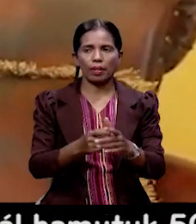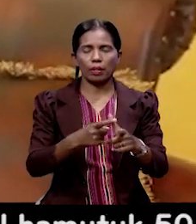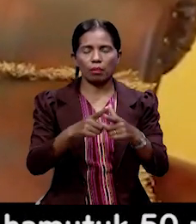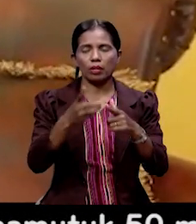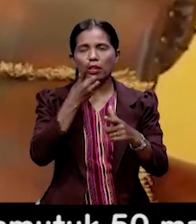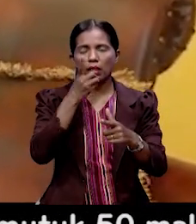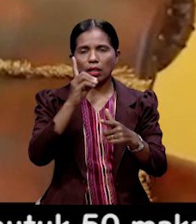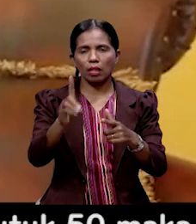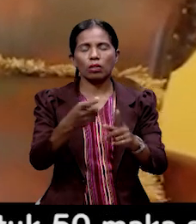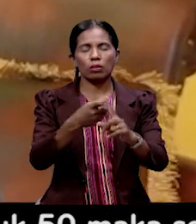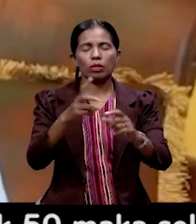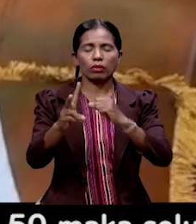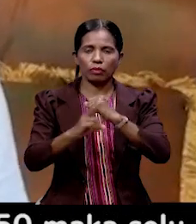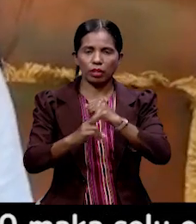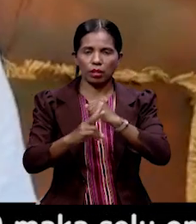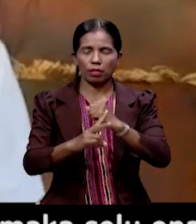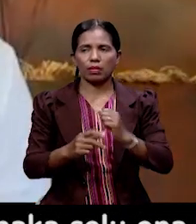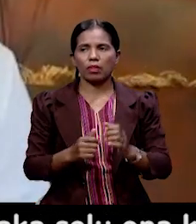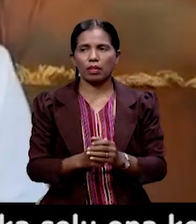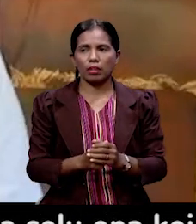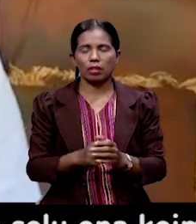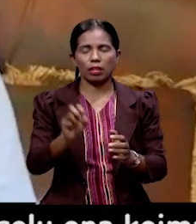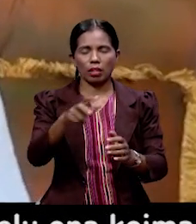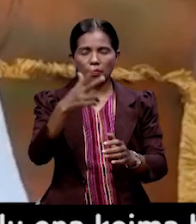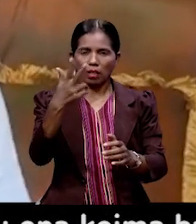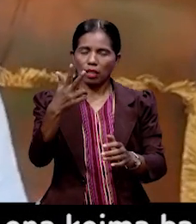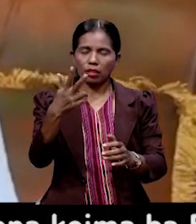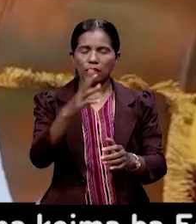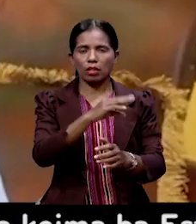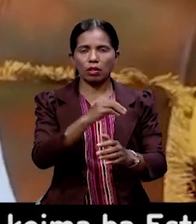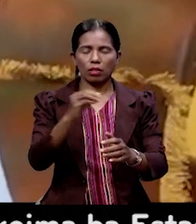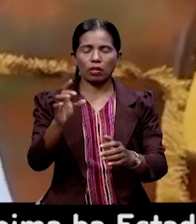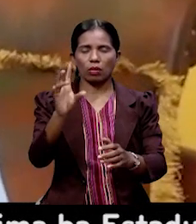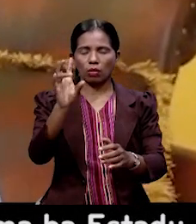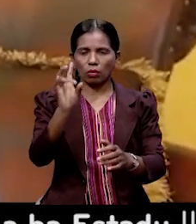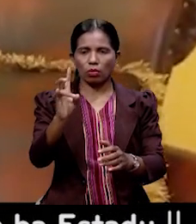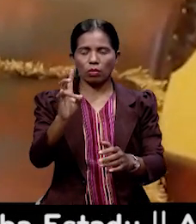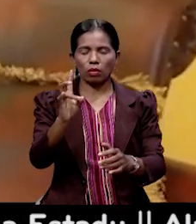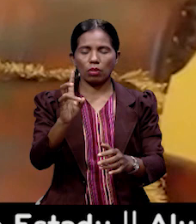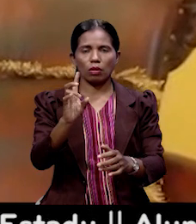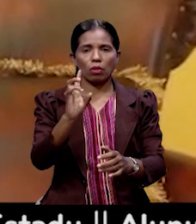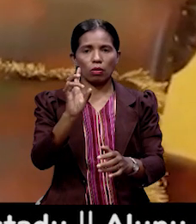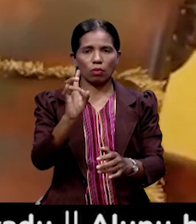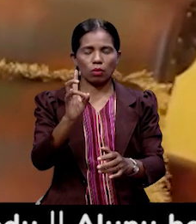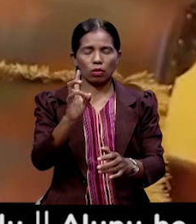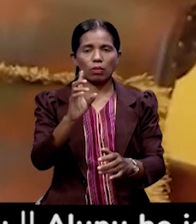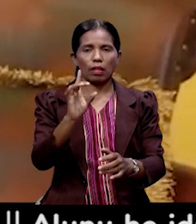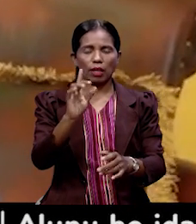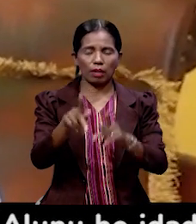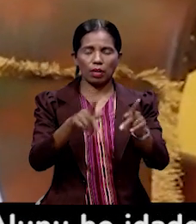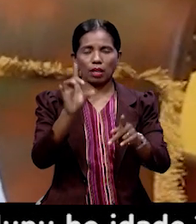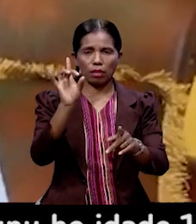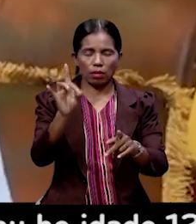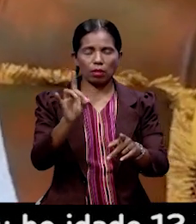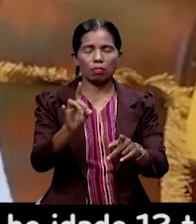declaração no beke husi vitima nian te 13 pessoas maybe 8 pessoas maka ni declaração contra